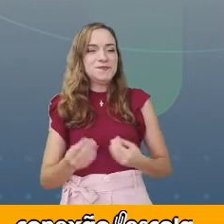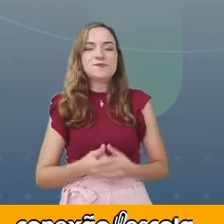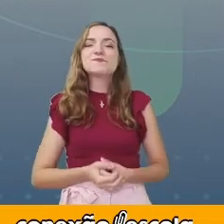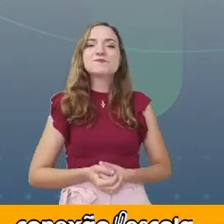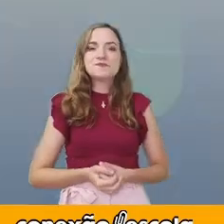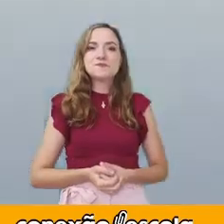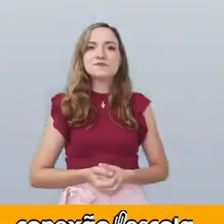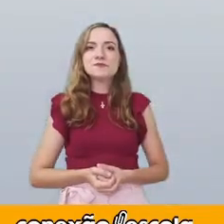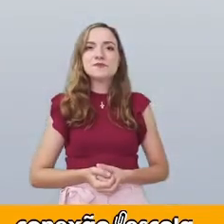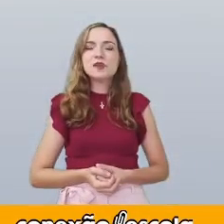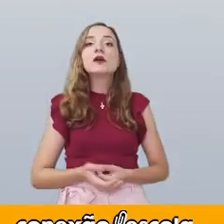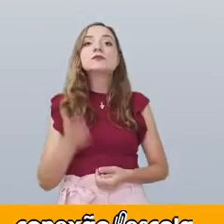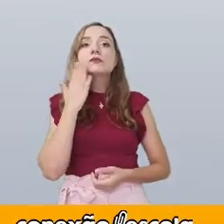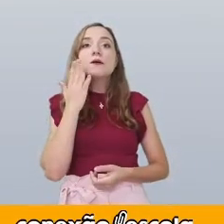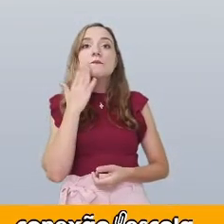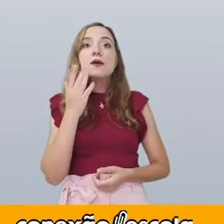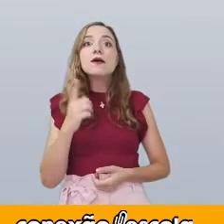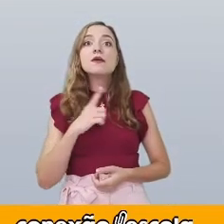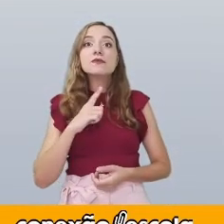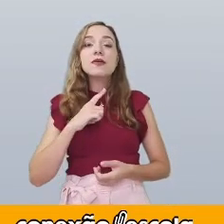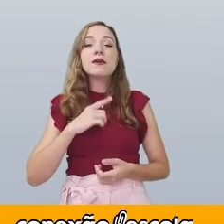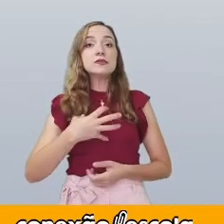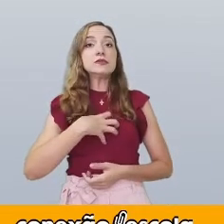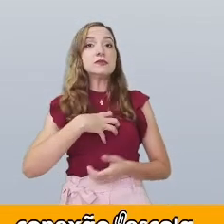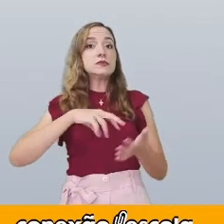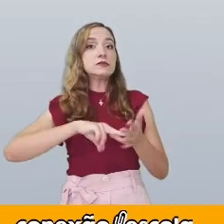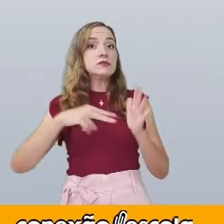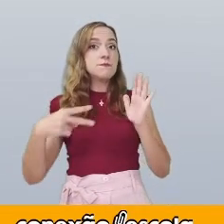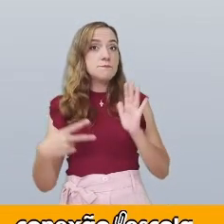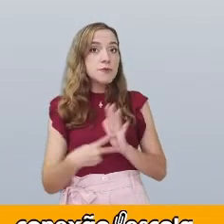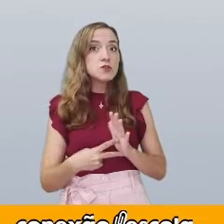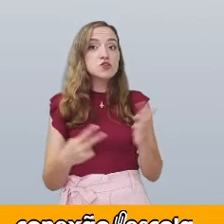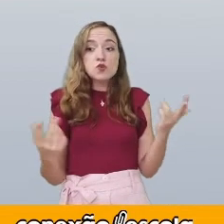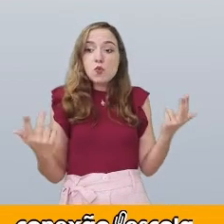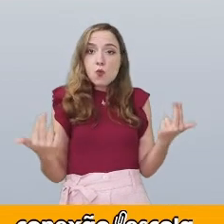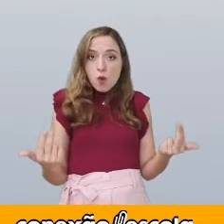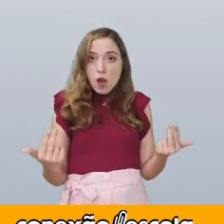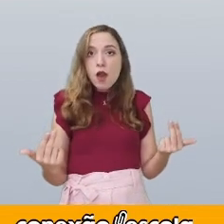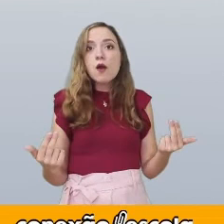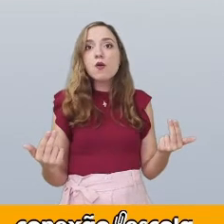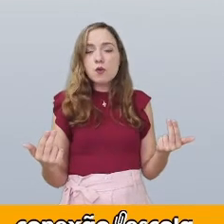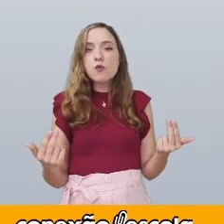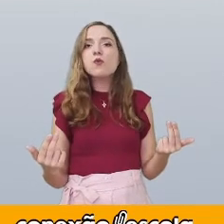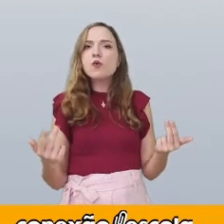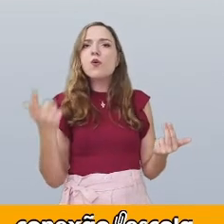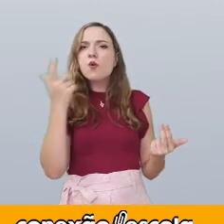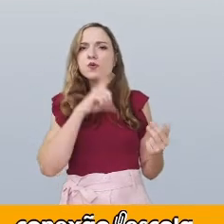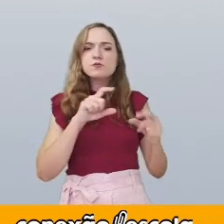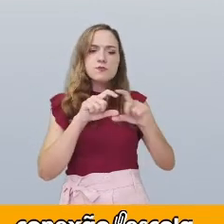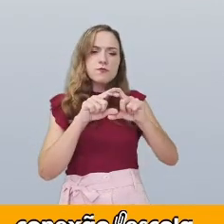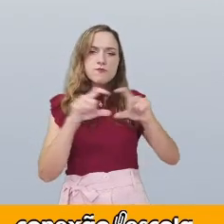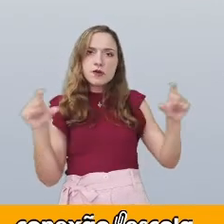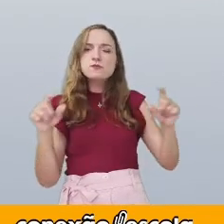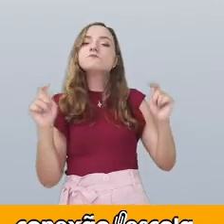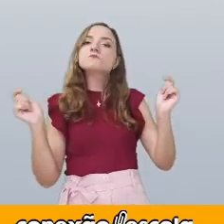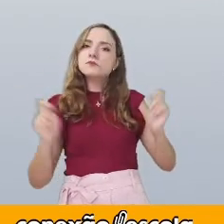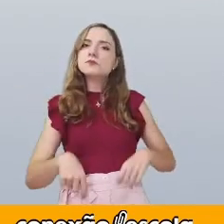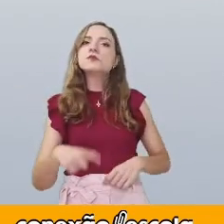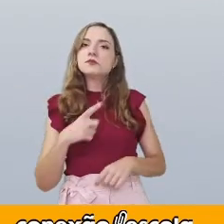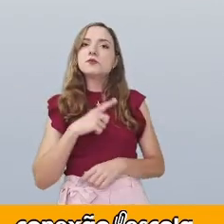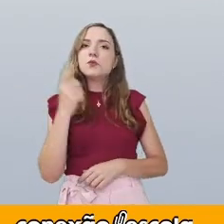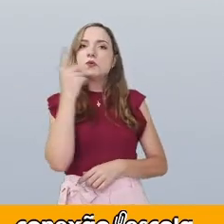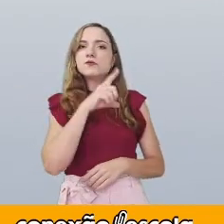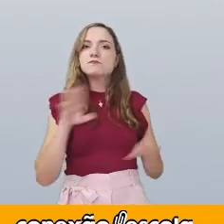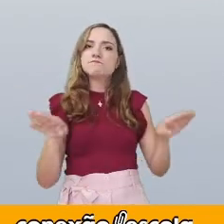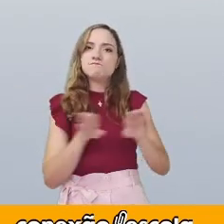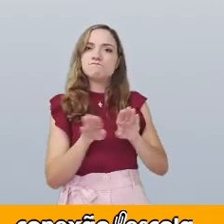dar valor de igualdade semântica, ou seja, de sentido, na construção de alguma oração, podemos utilizar então